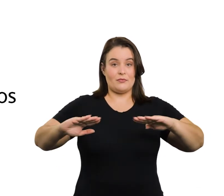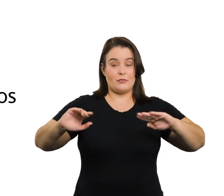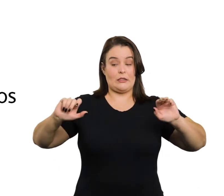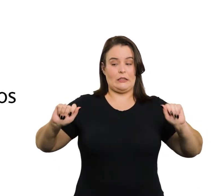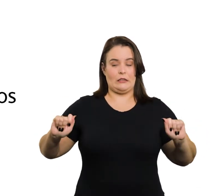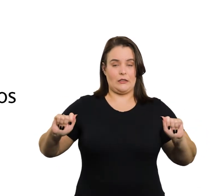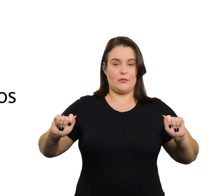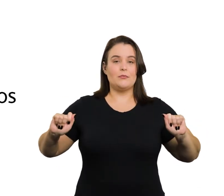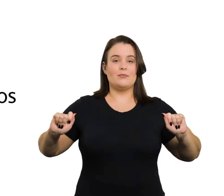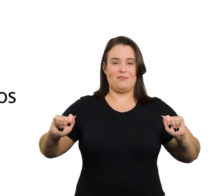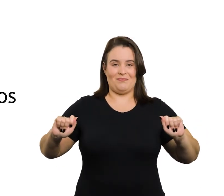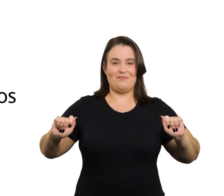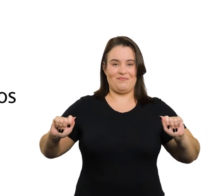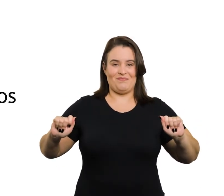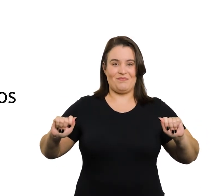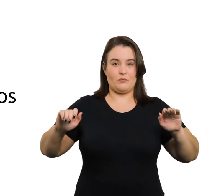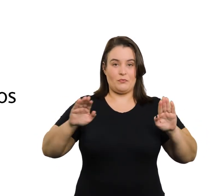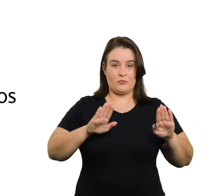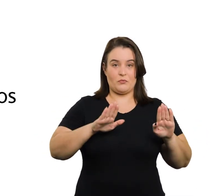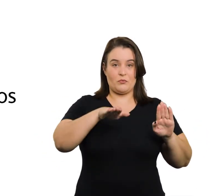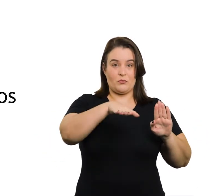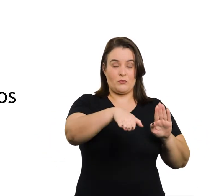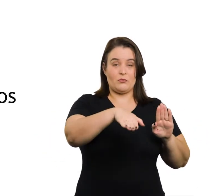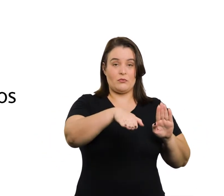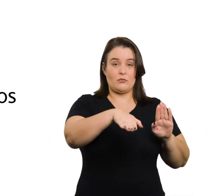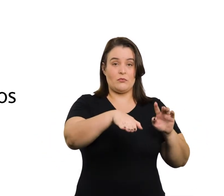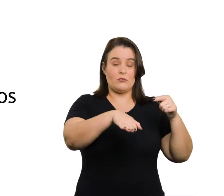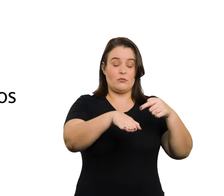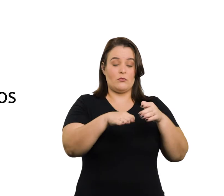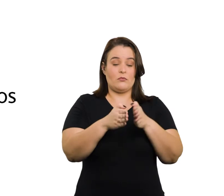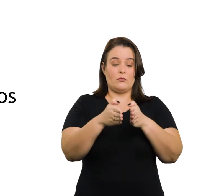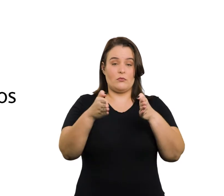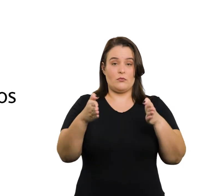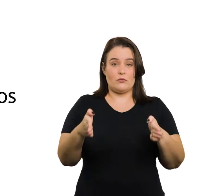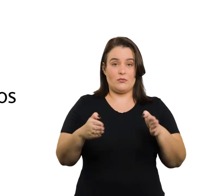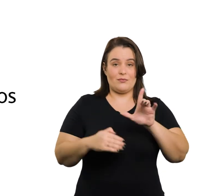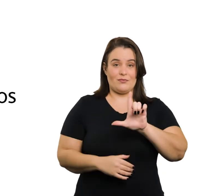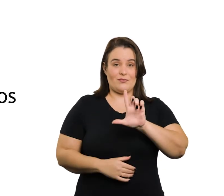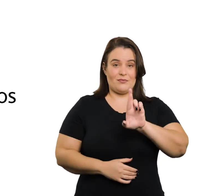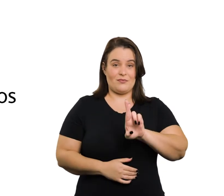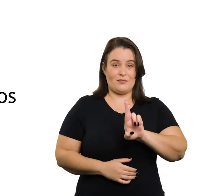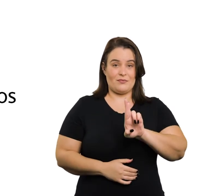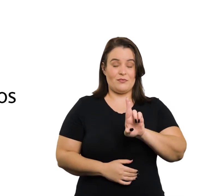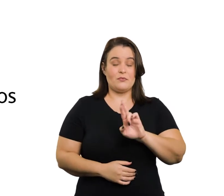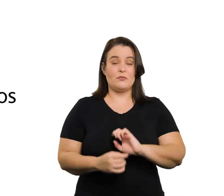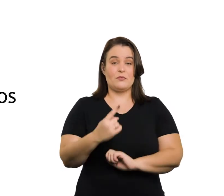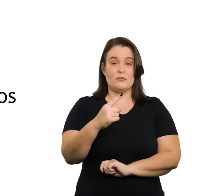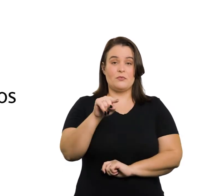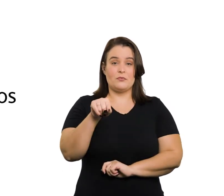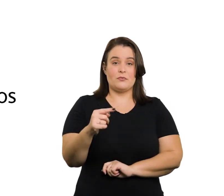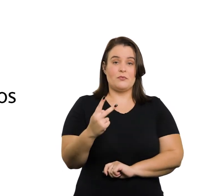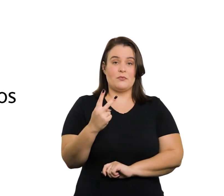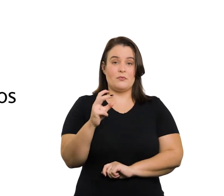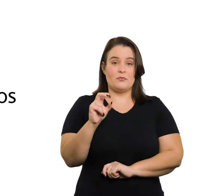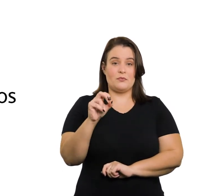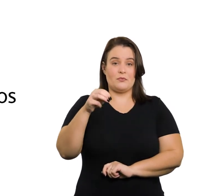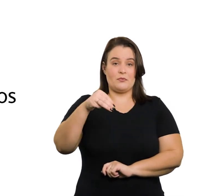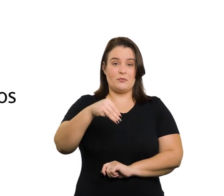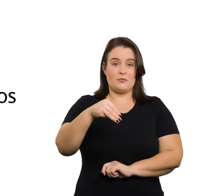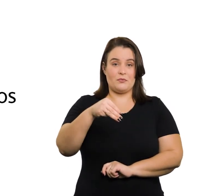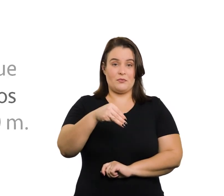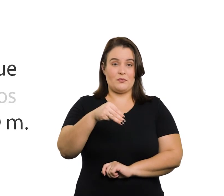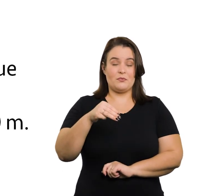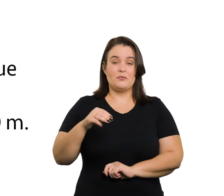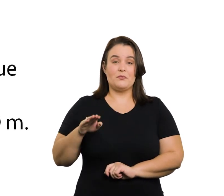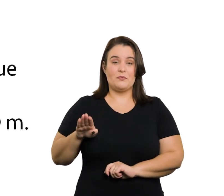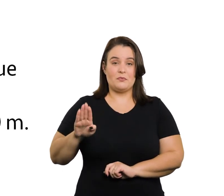laterais, tipo A, patamar intermediário com largura remanescente, LR, de 1,20